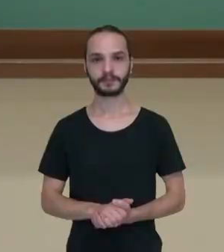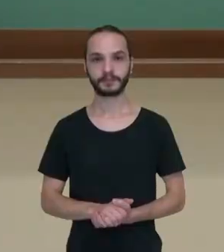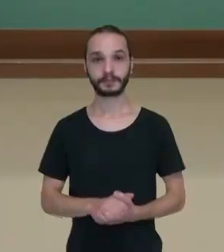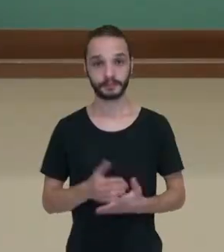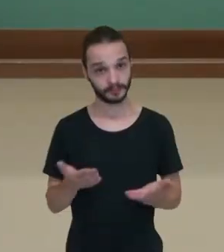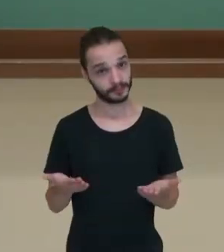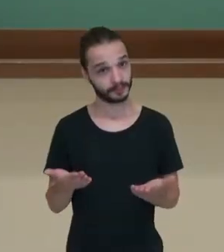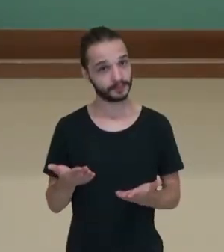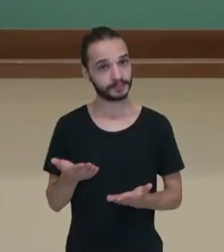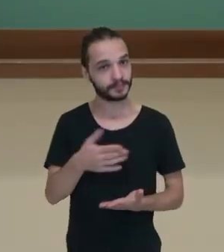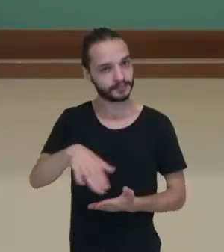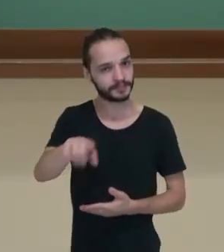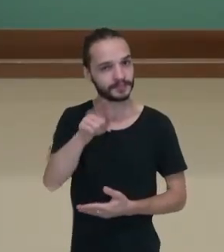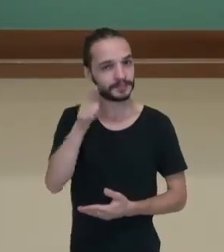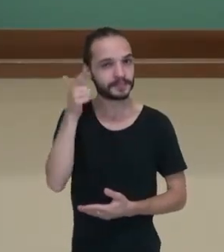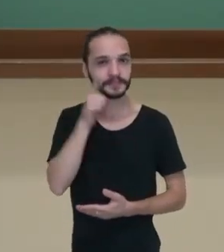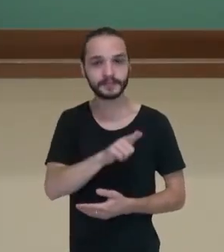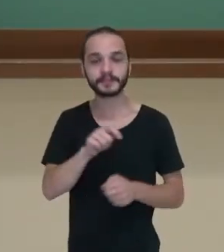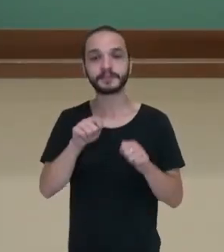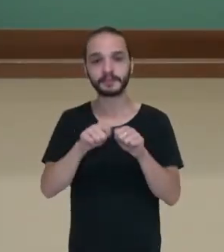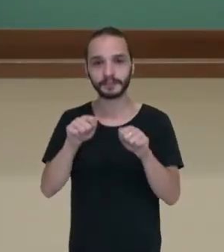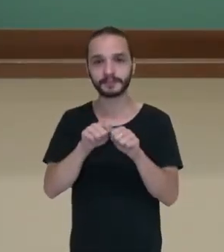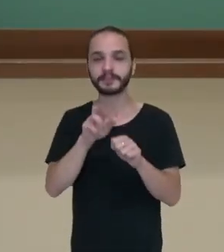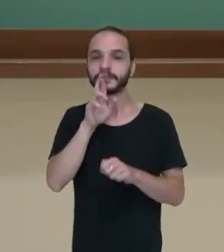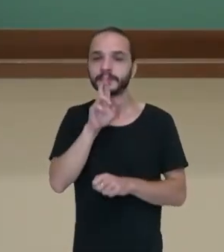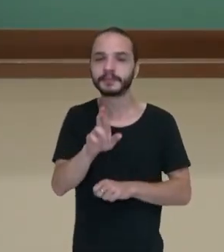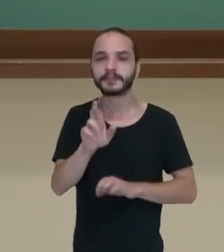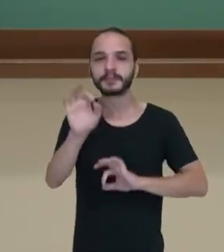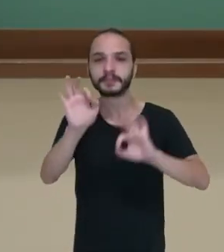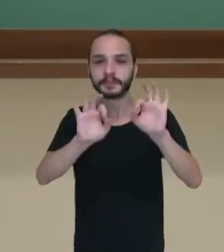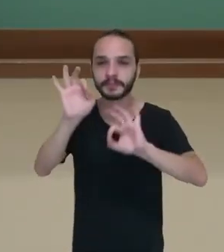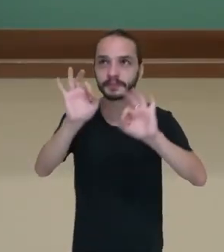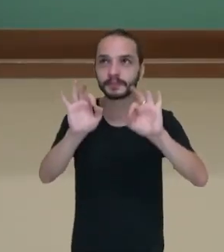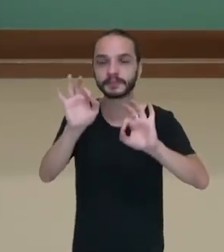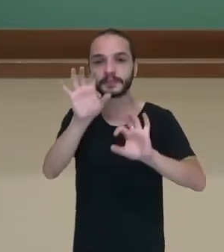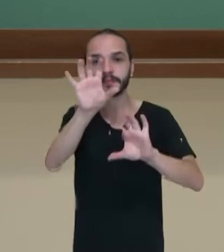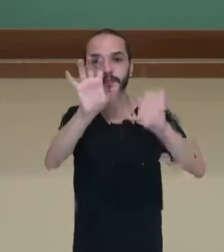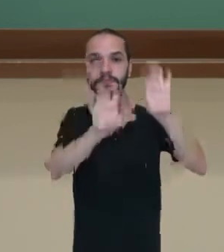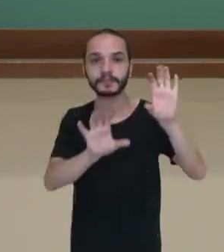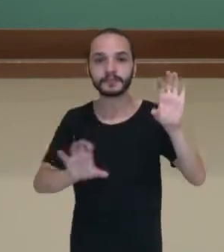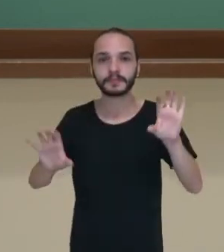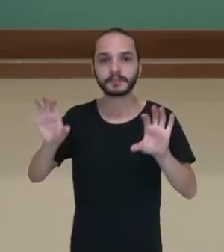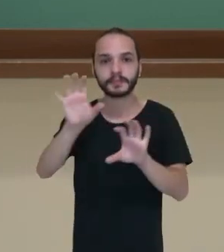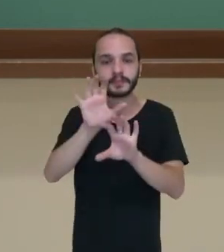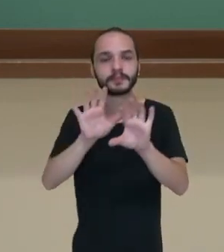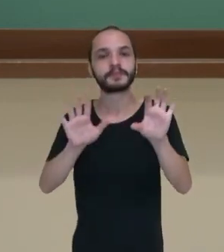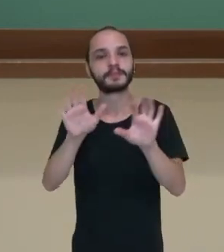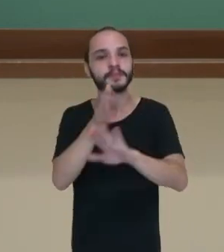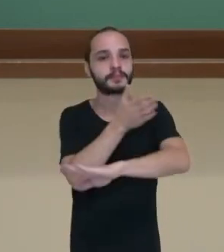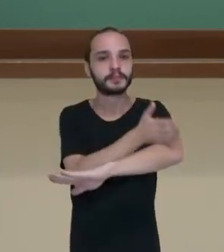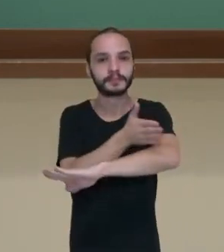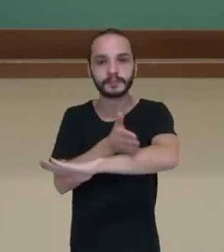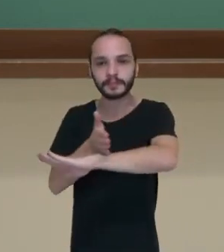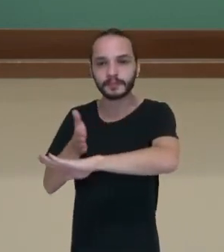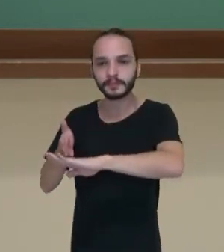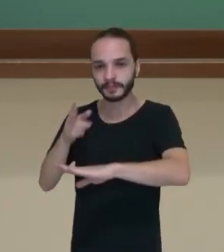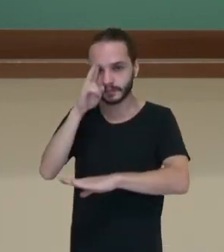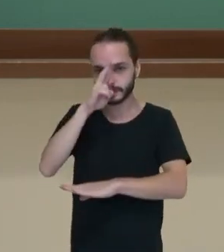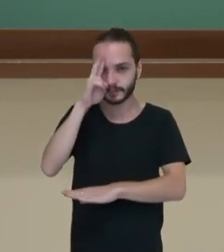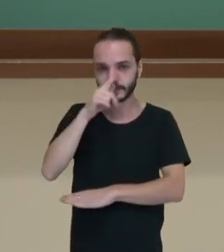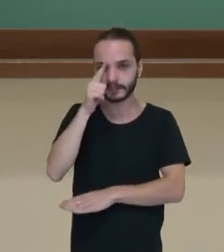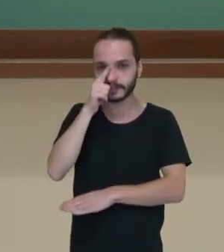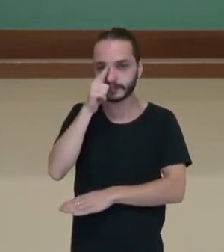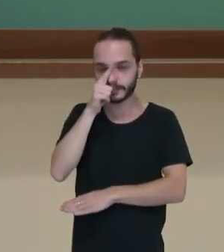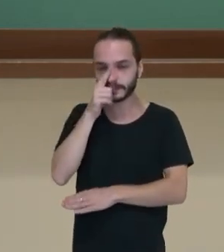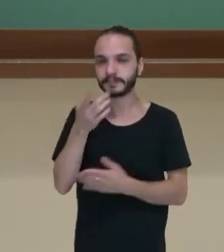E aí, pessoal, conseguiram fazer esse mapa mental aí com as etapas que nós vimos da história da Grécia